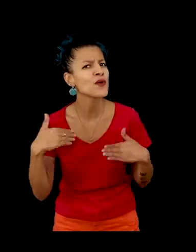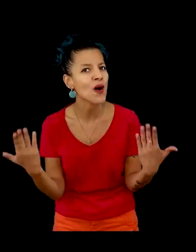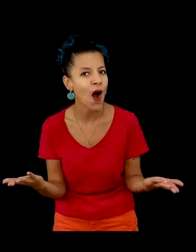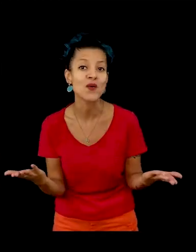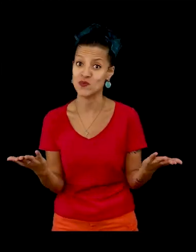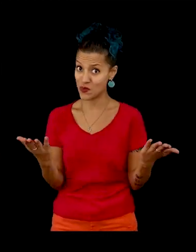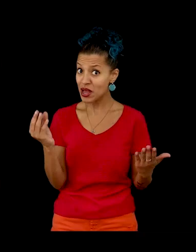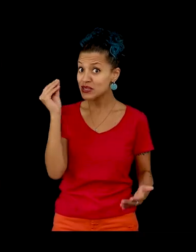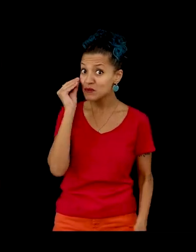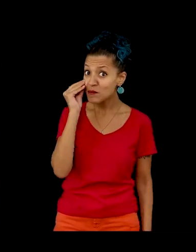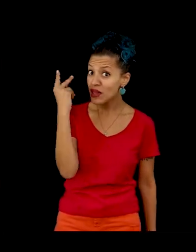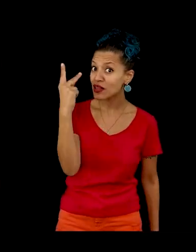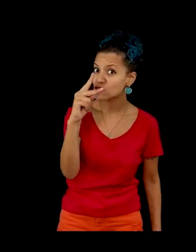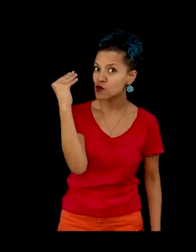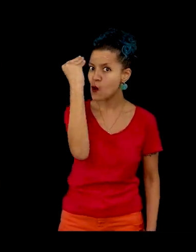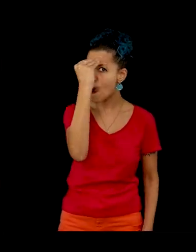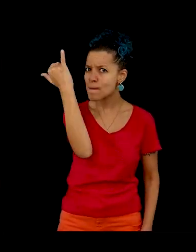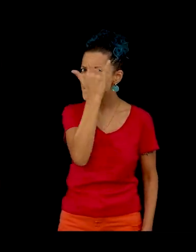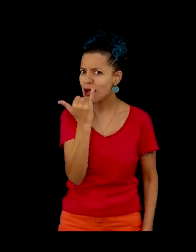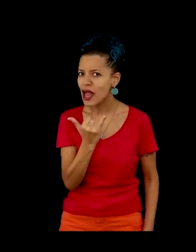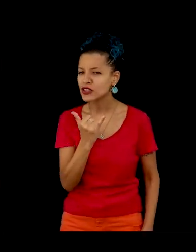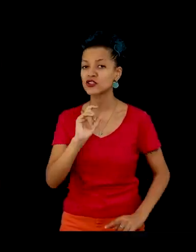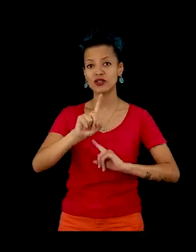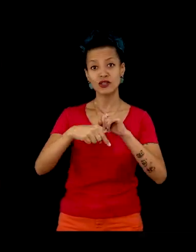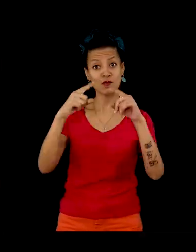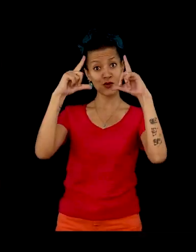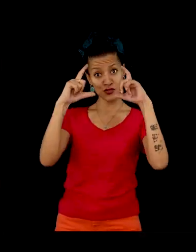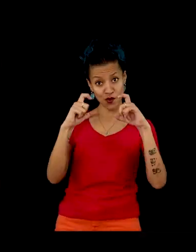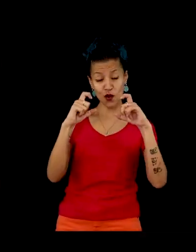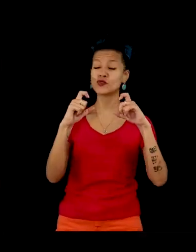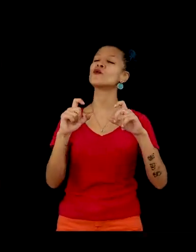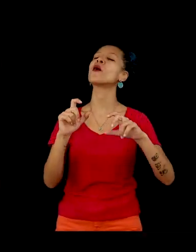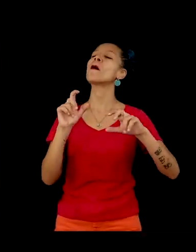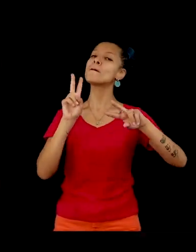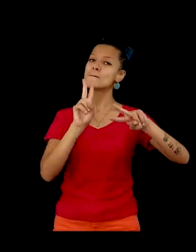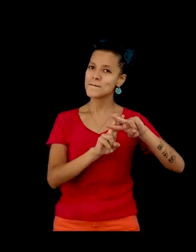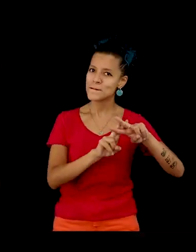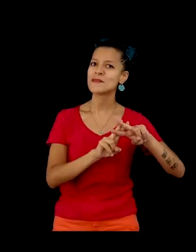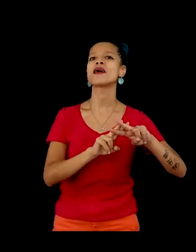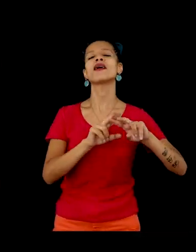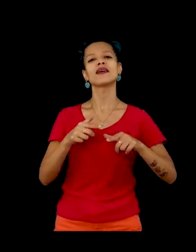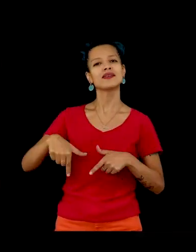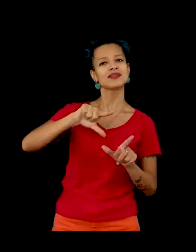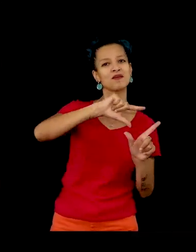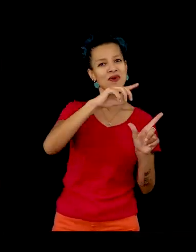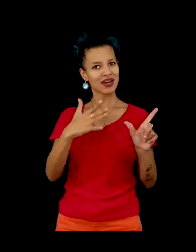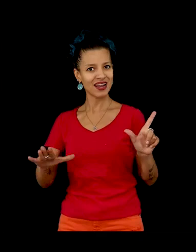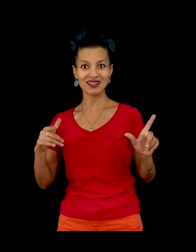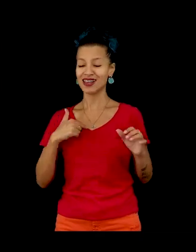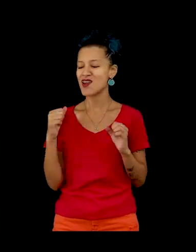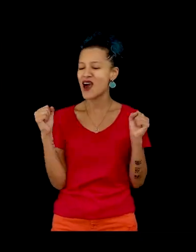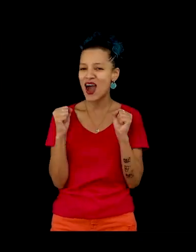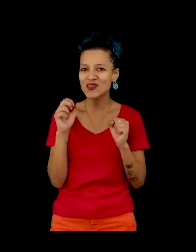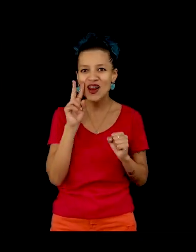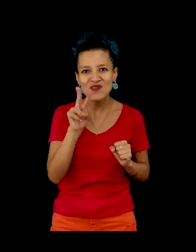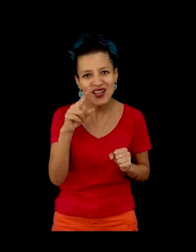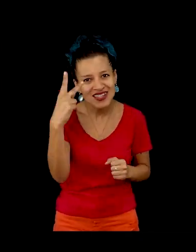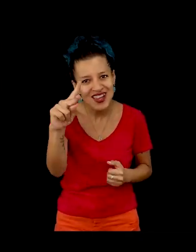experimentar fazer a maquiagem, depois tira uma foto e marca hashtag IC para criança. Eu vou adorar ver.